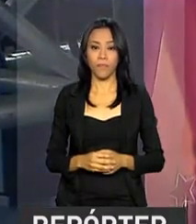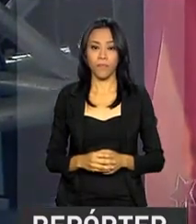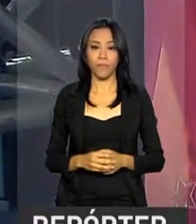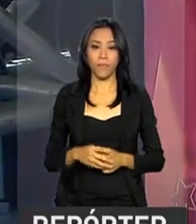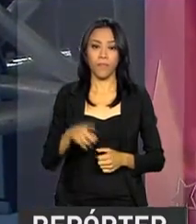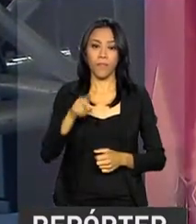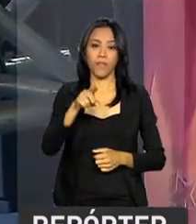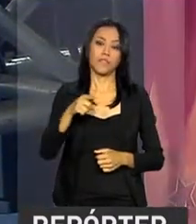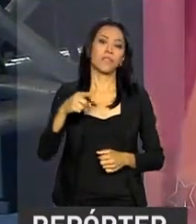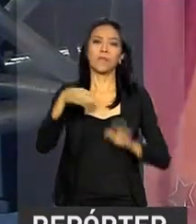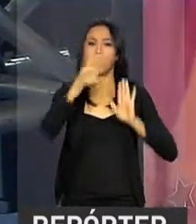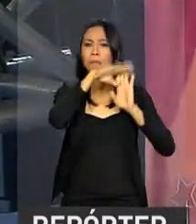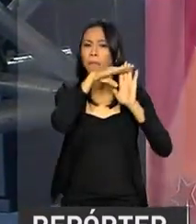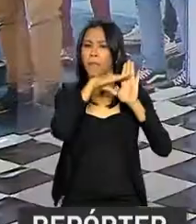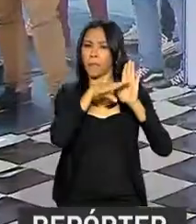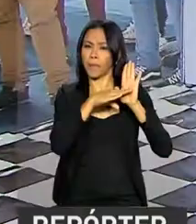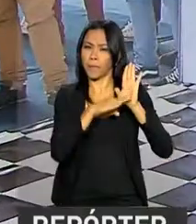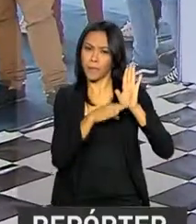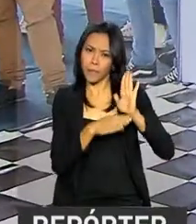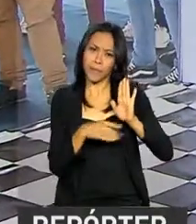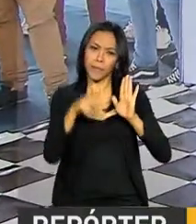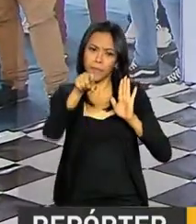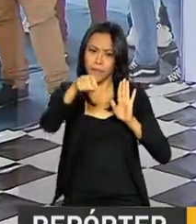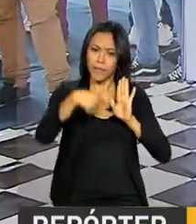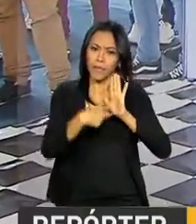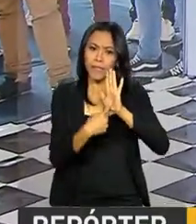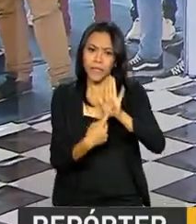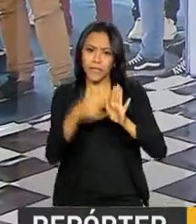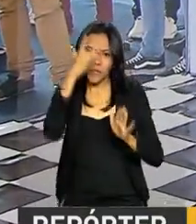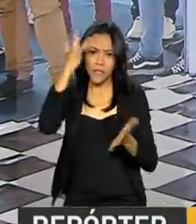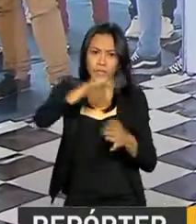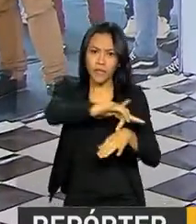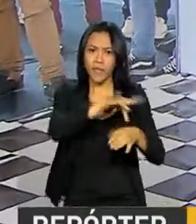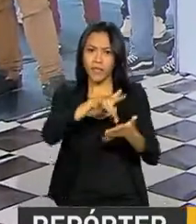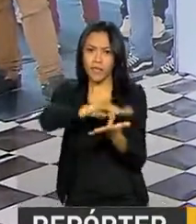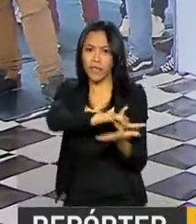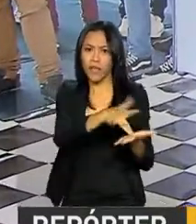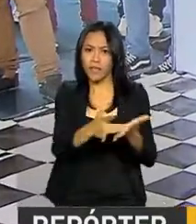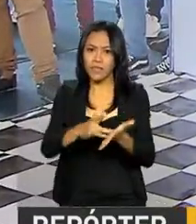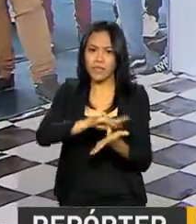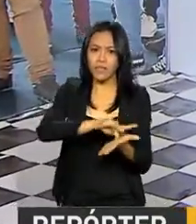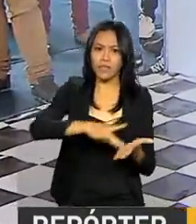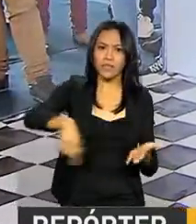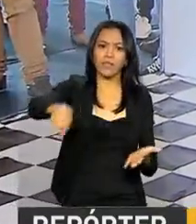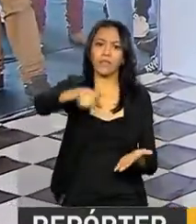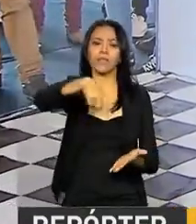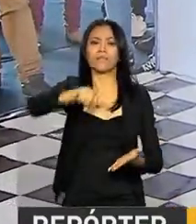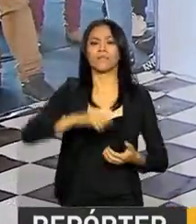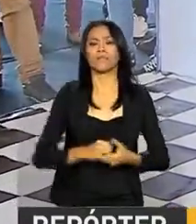Seja na programação do jogo virtual que faz todo mundo dançar,